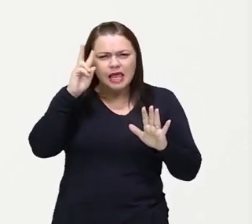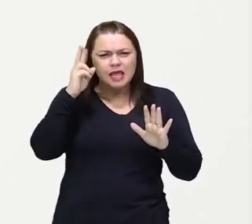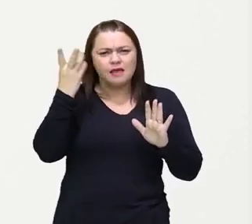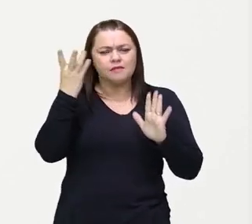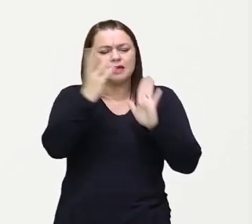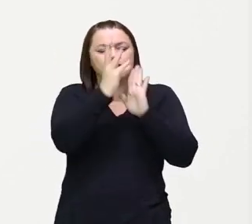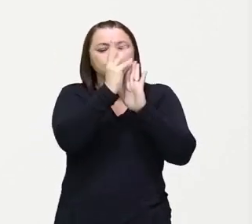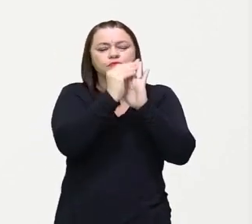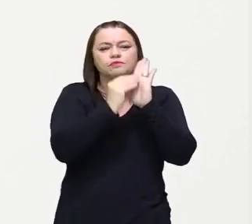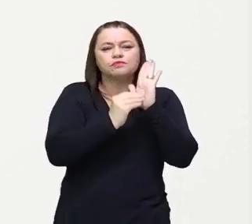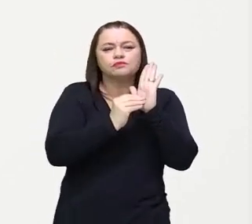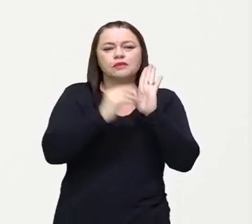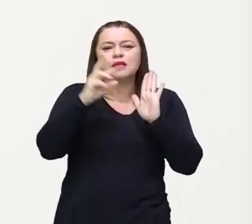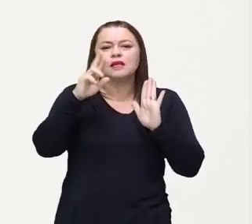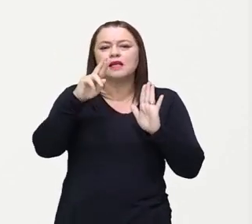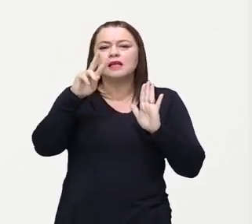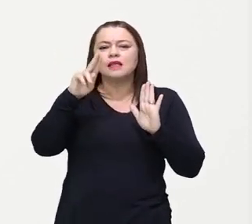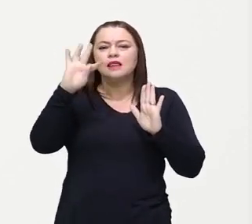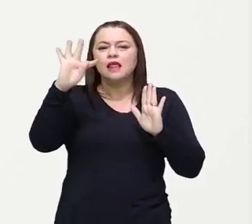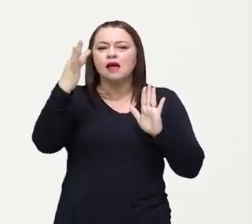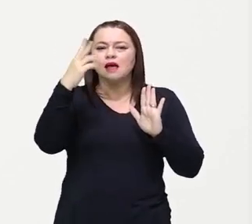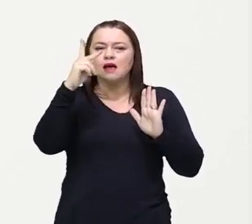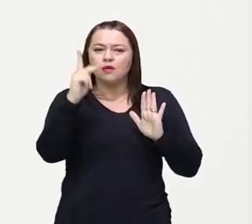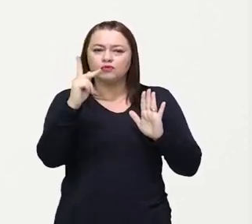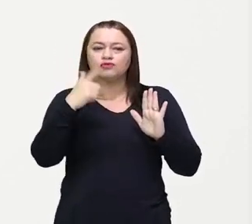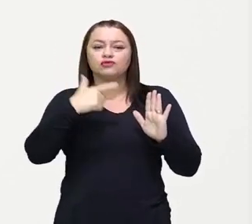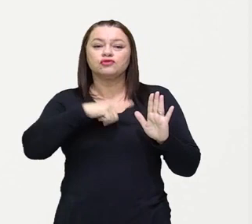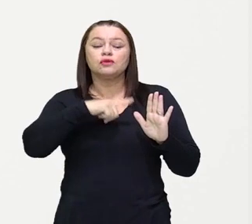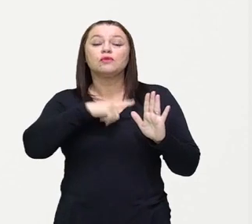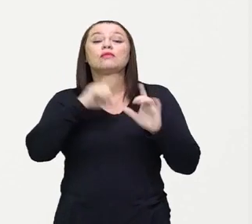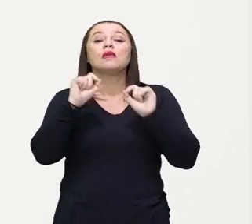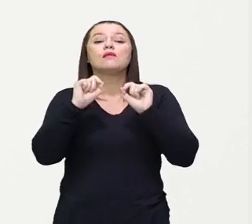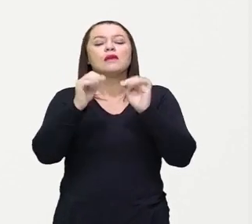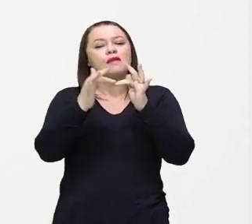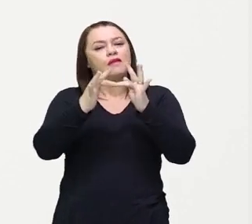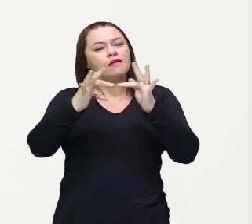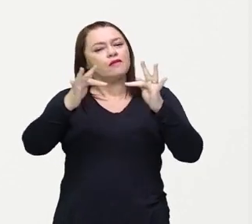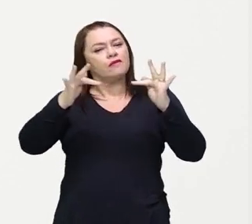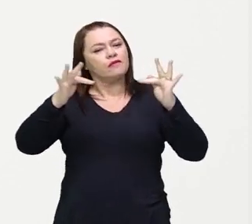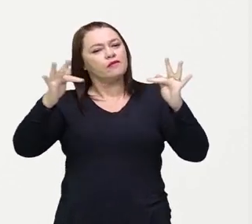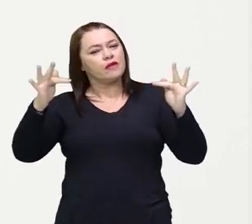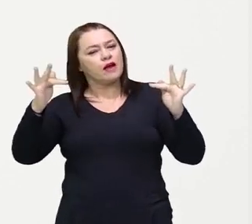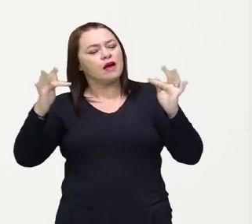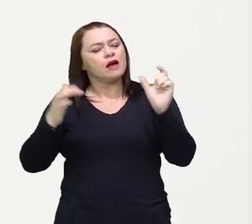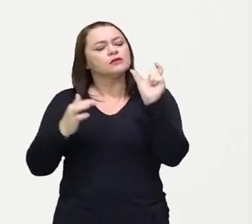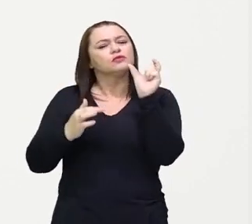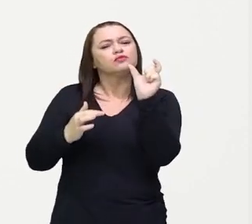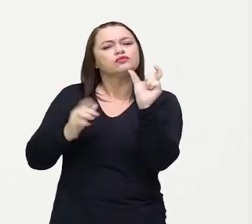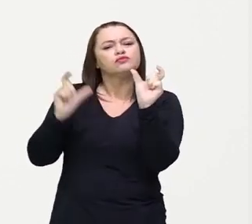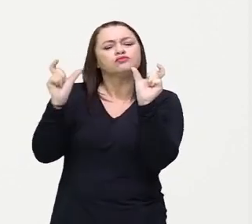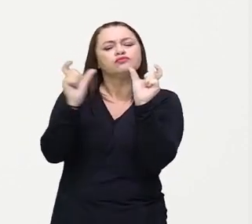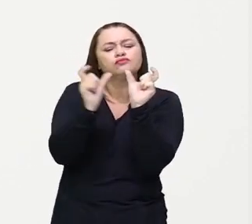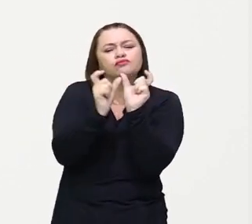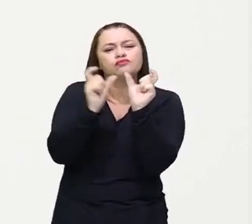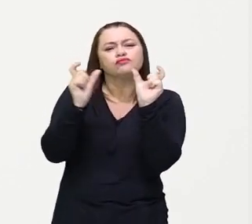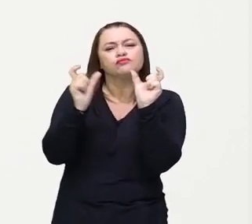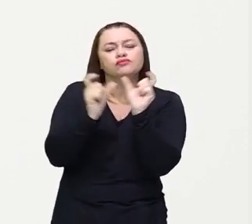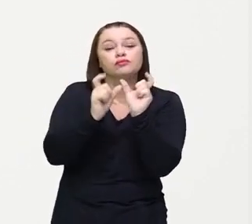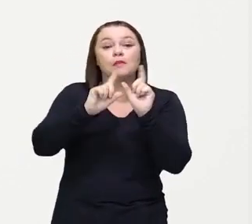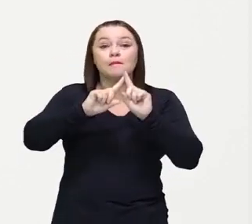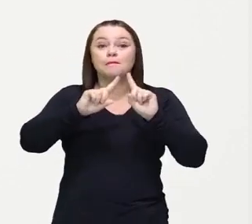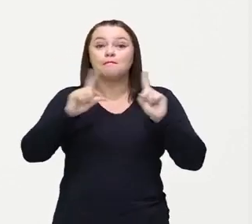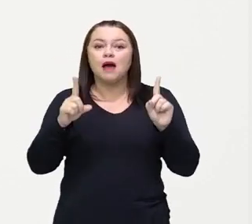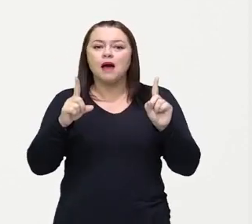eu trabalhei o quê? Frase. Perceberam que eu tinha pequenas palavras, mas com sentido